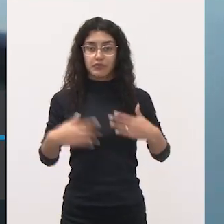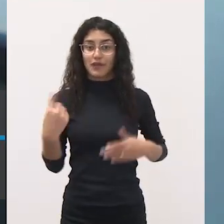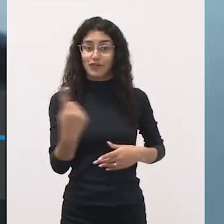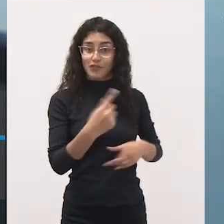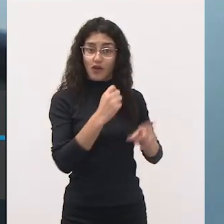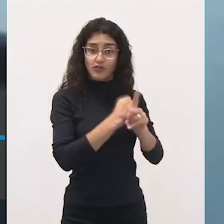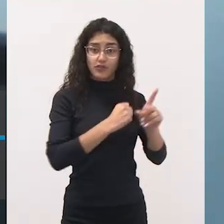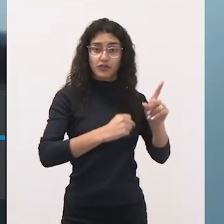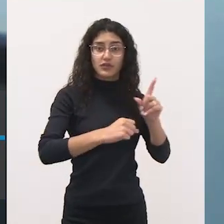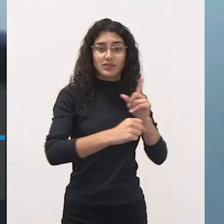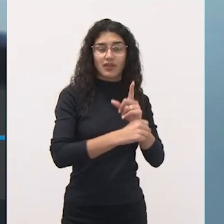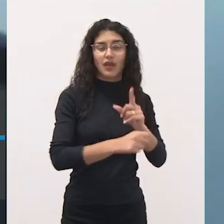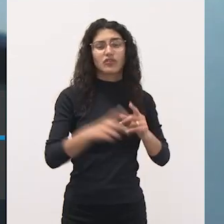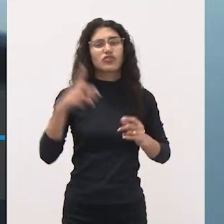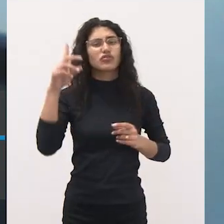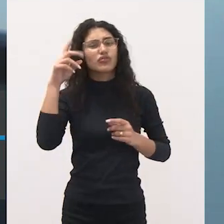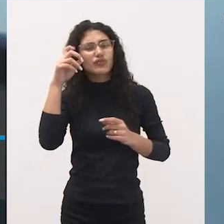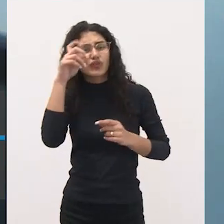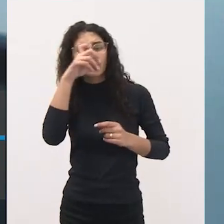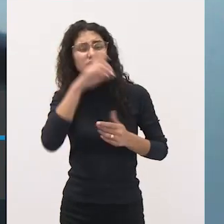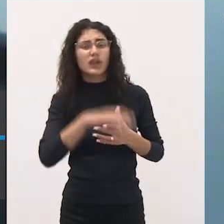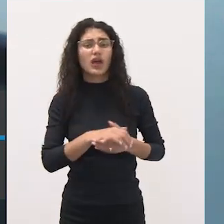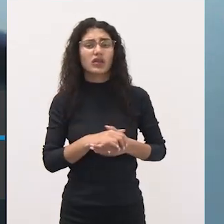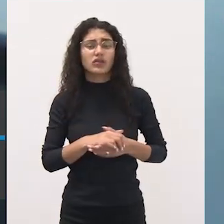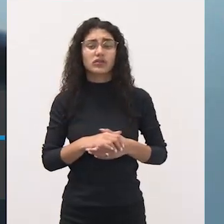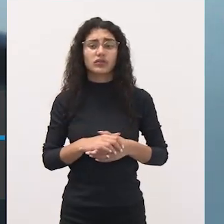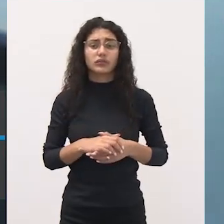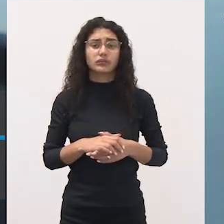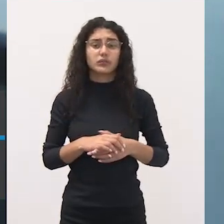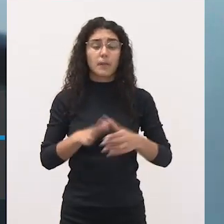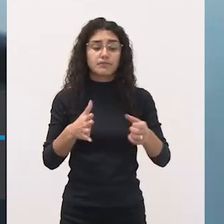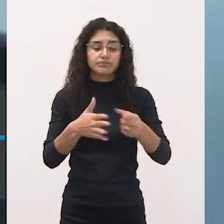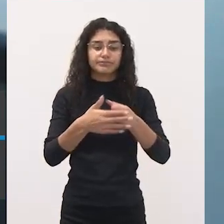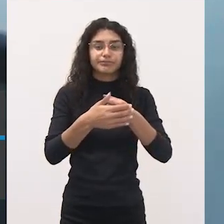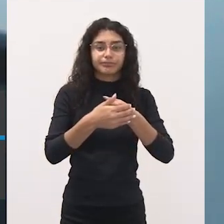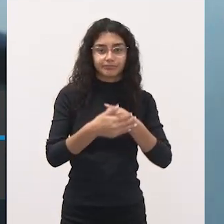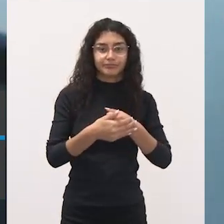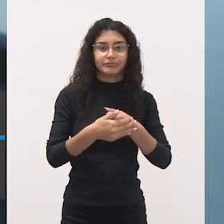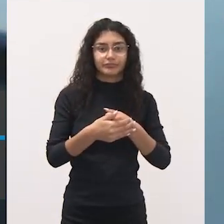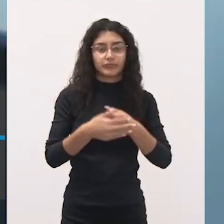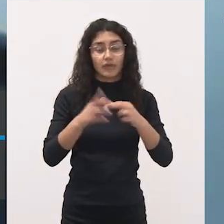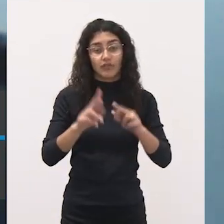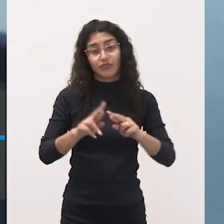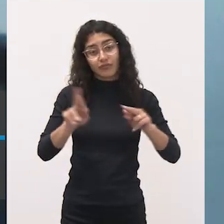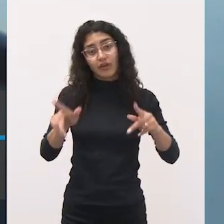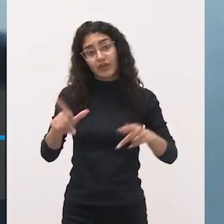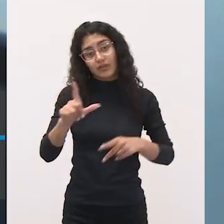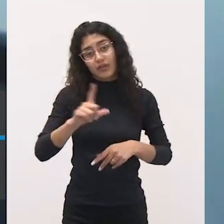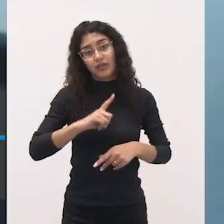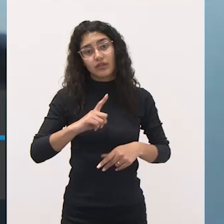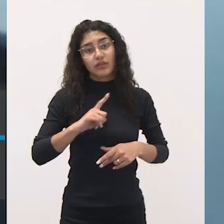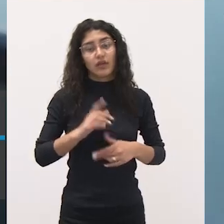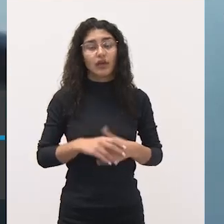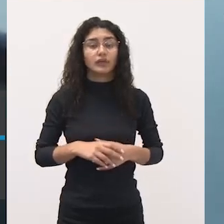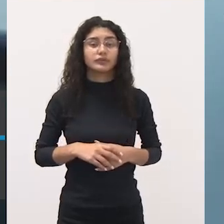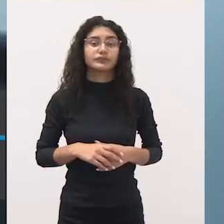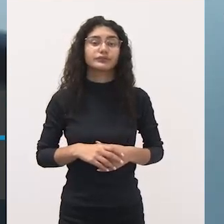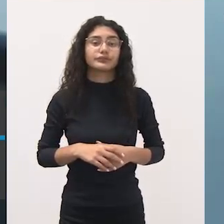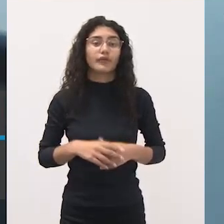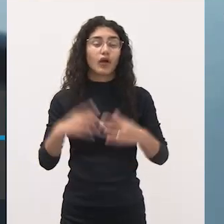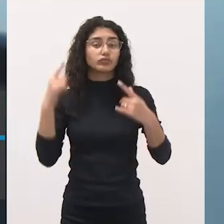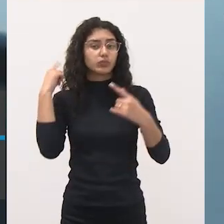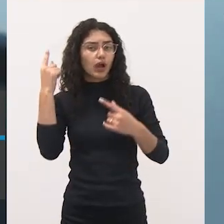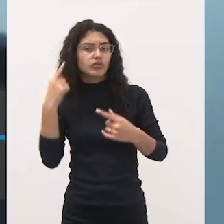tem muita dificuldade para acolher as diferenças corporais. O cabelo crespo, a